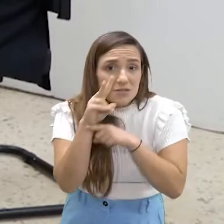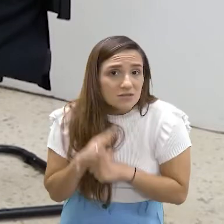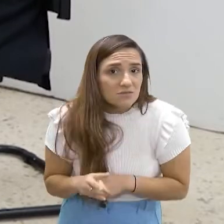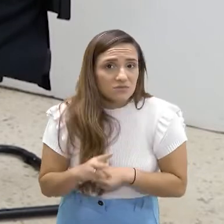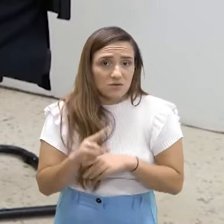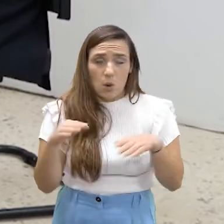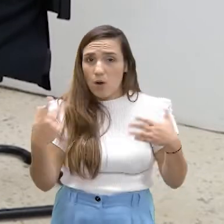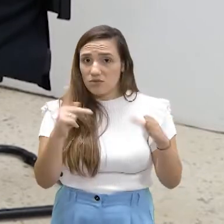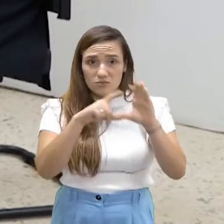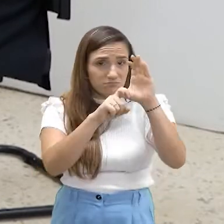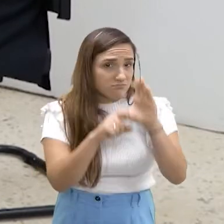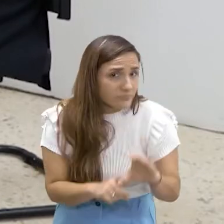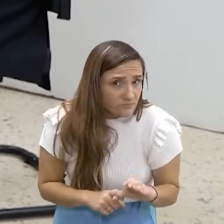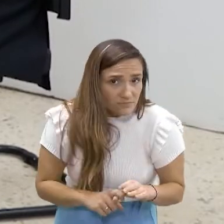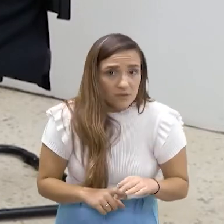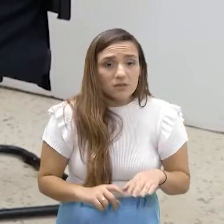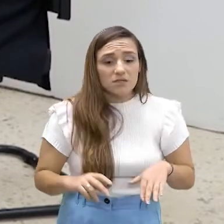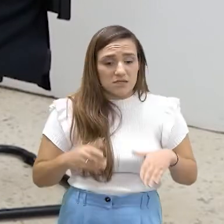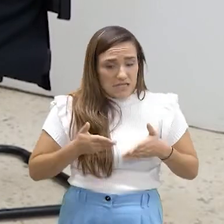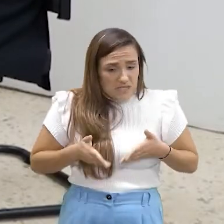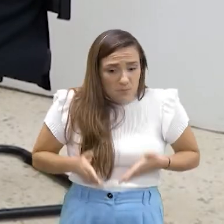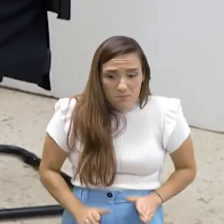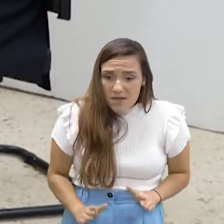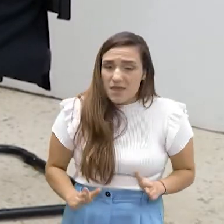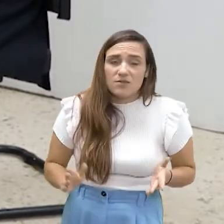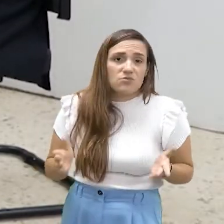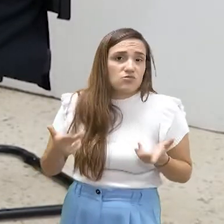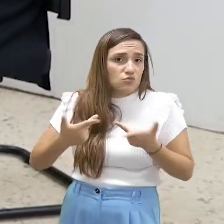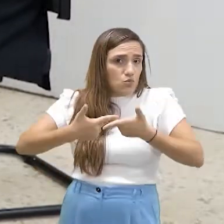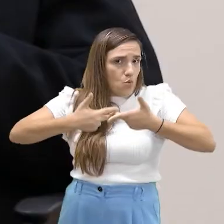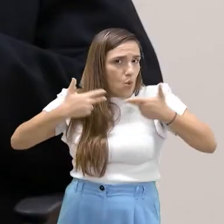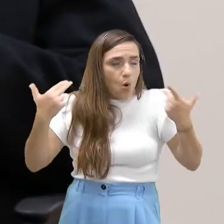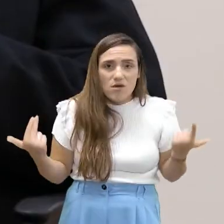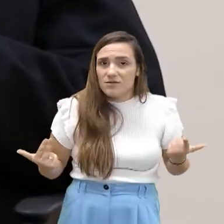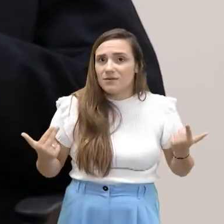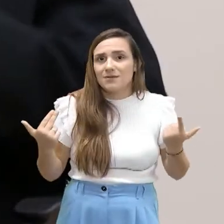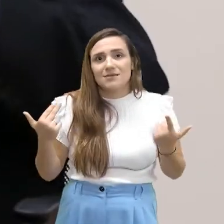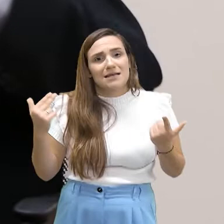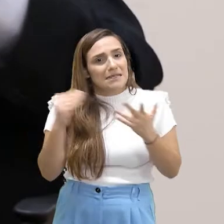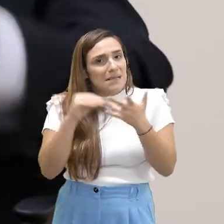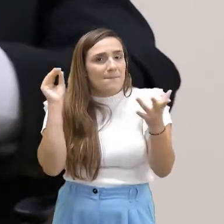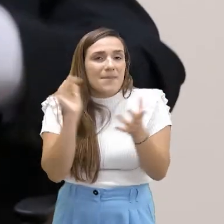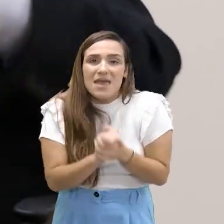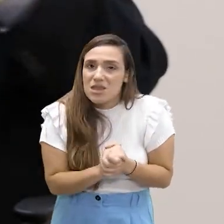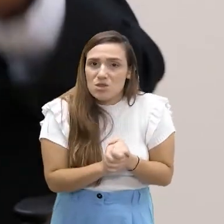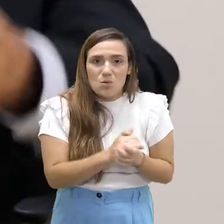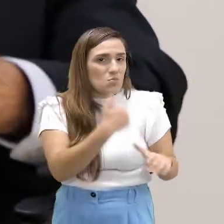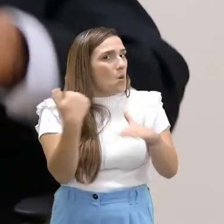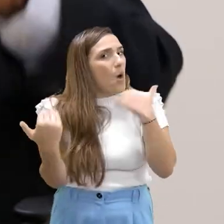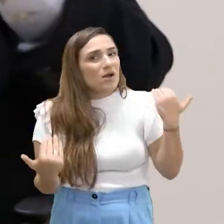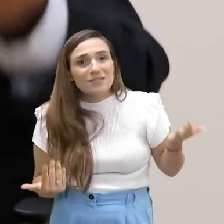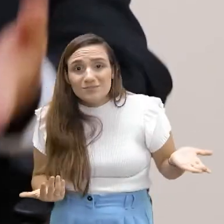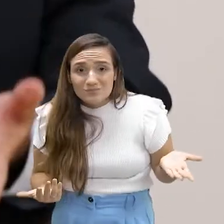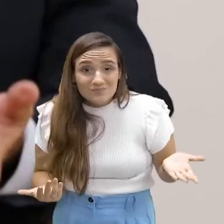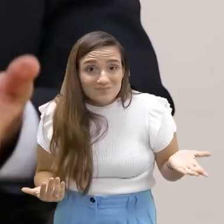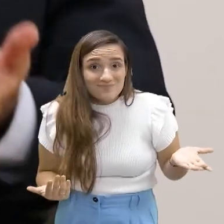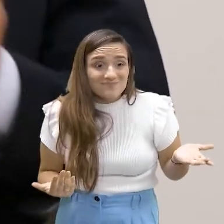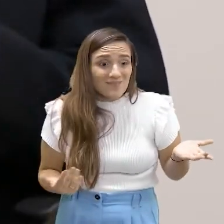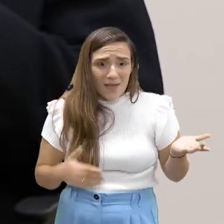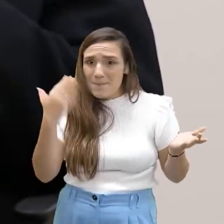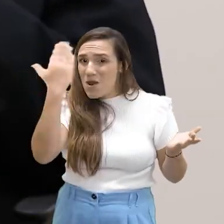os registros de débitos hipotecários, né? O nascimento, o casamento, o